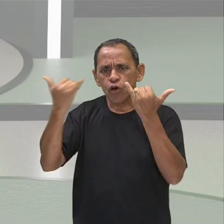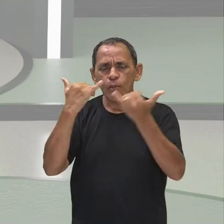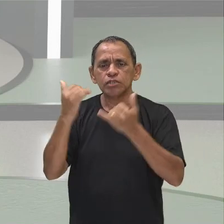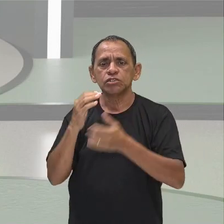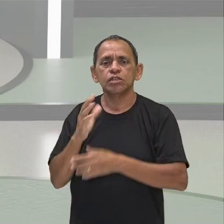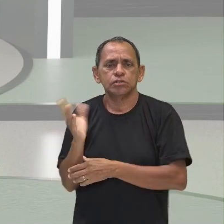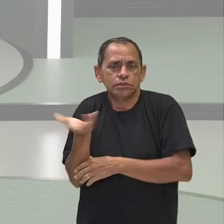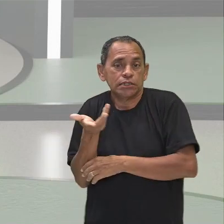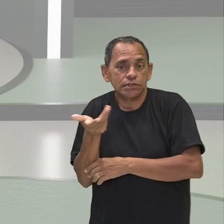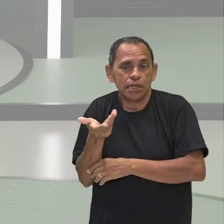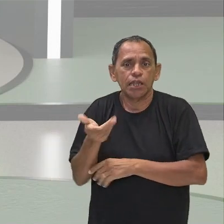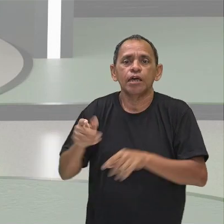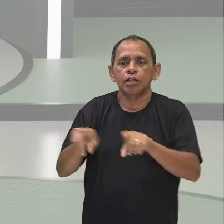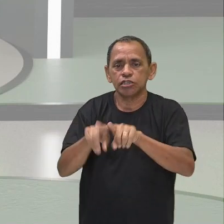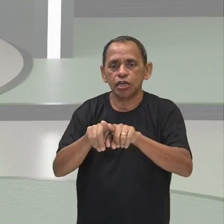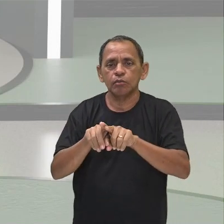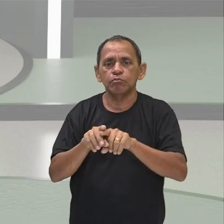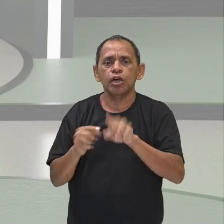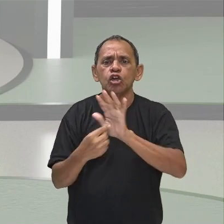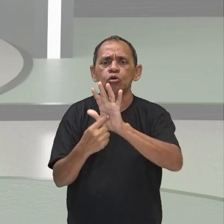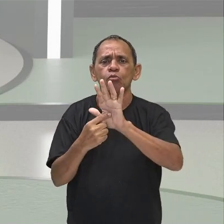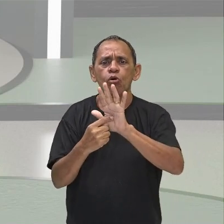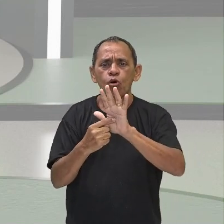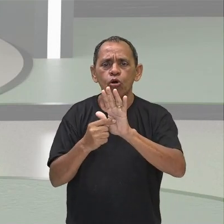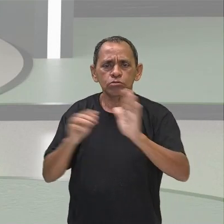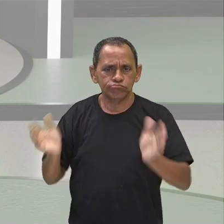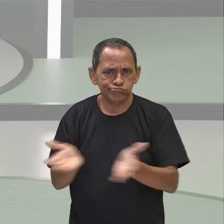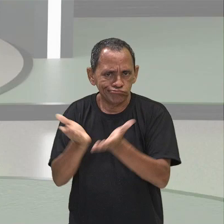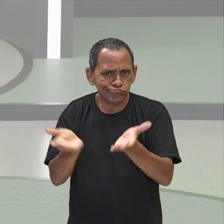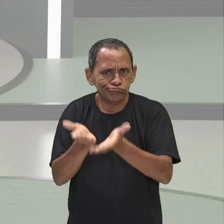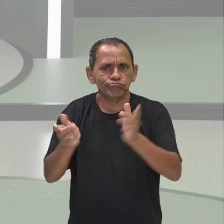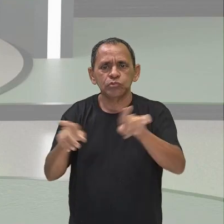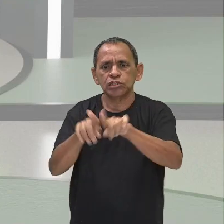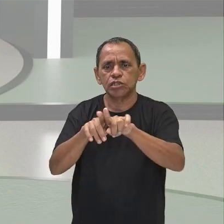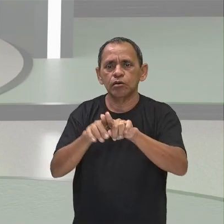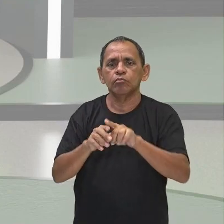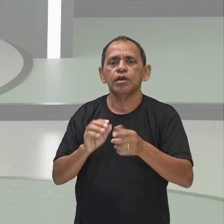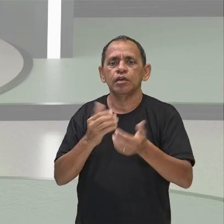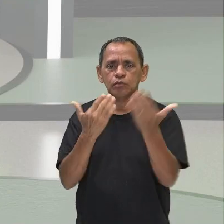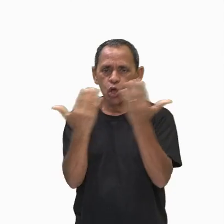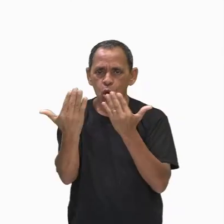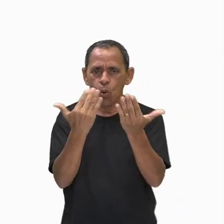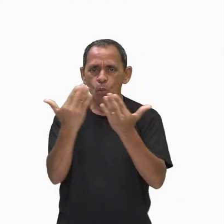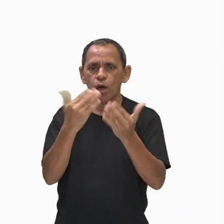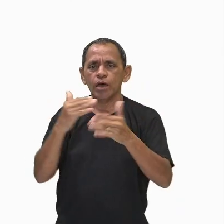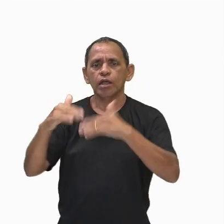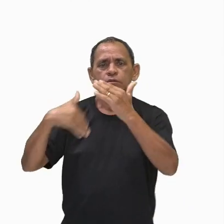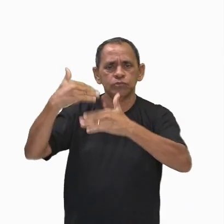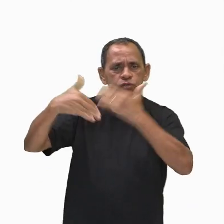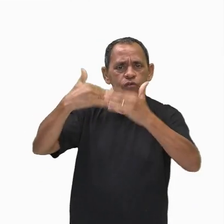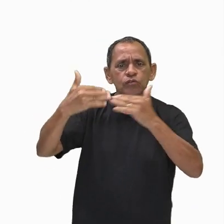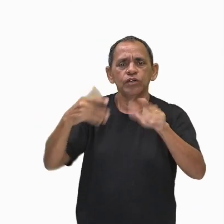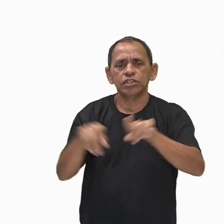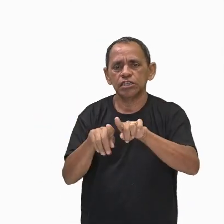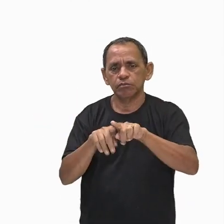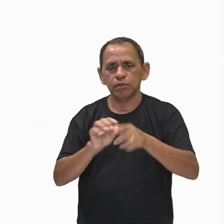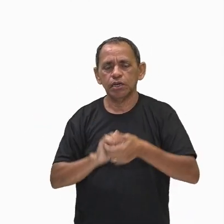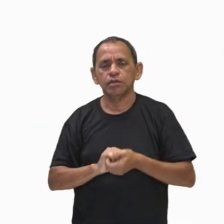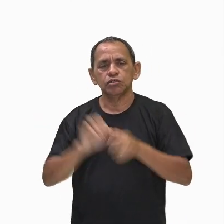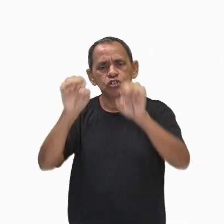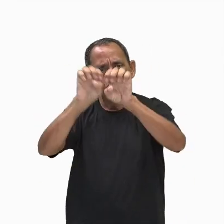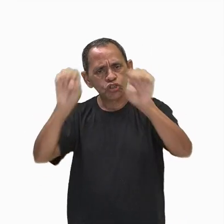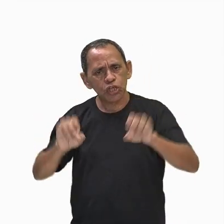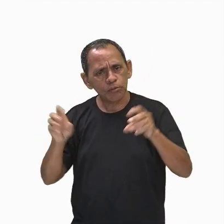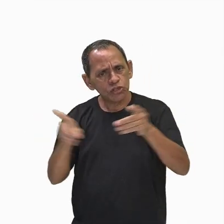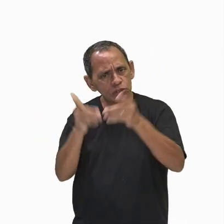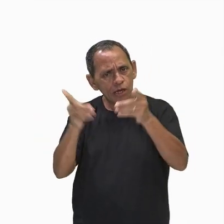aceleram, elas finalizam, elas ajudam a parear, e nós veremos mais adiante um esquema didático. O que eu